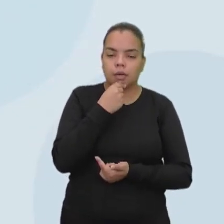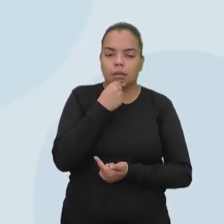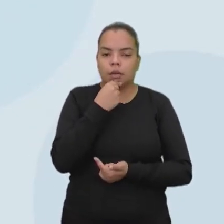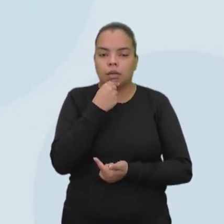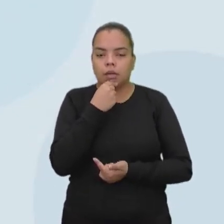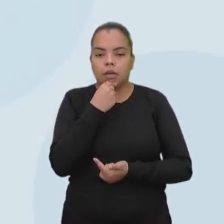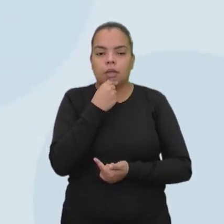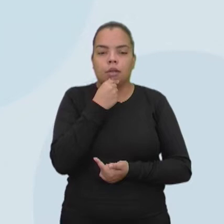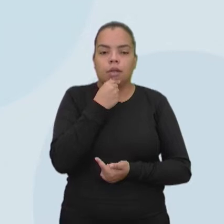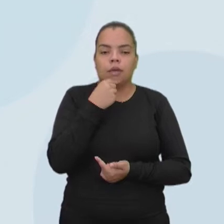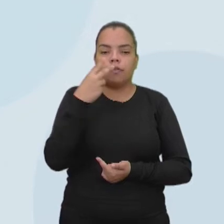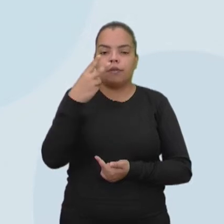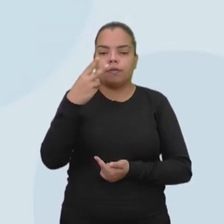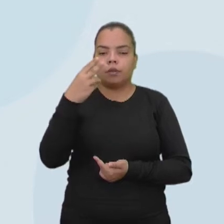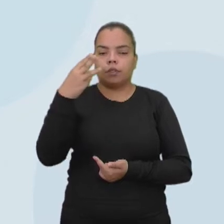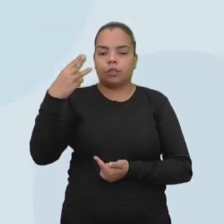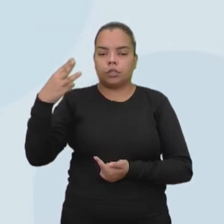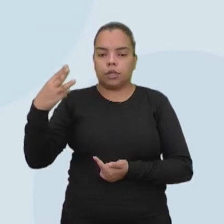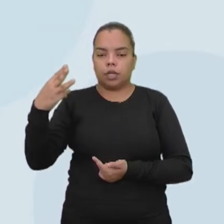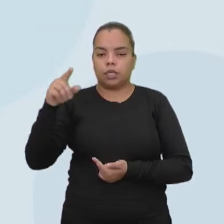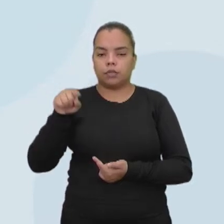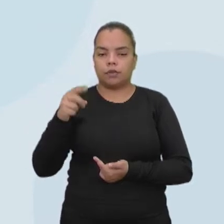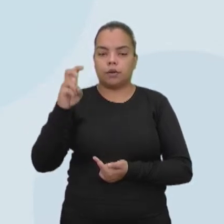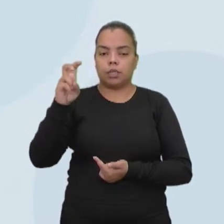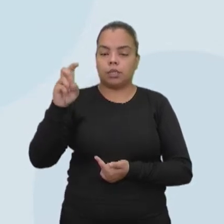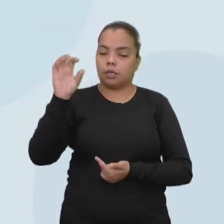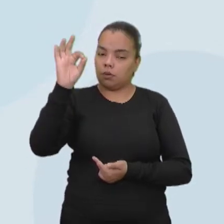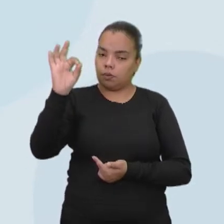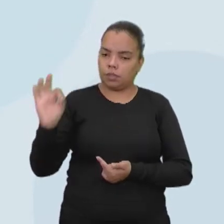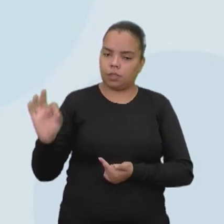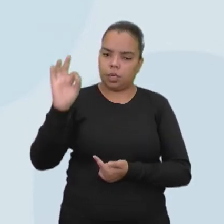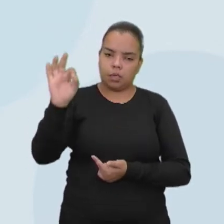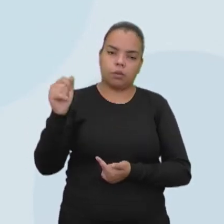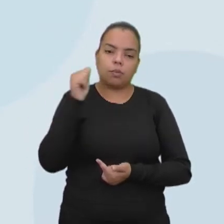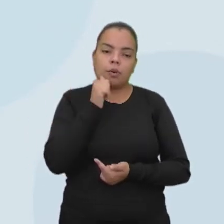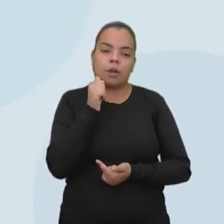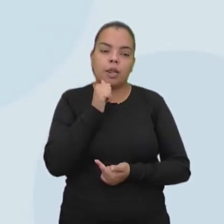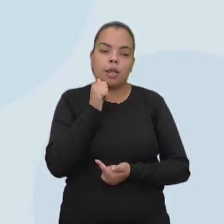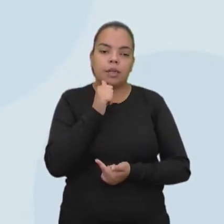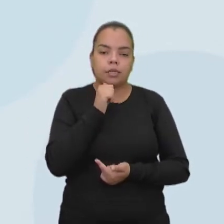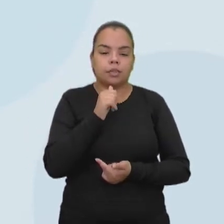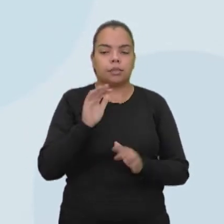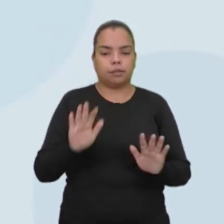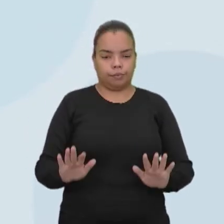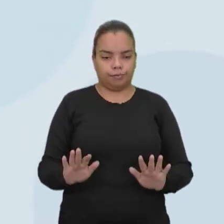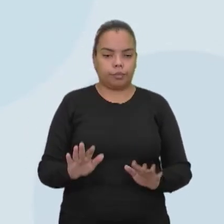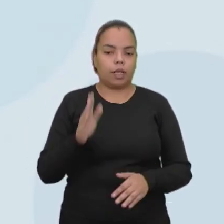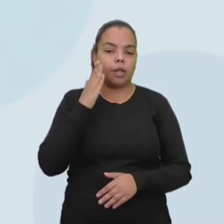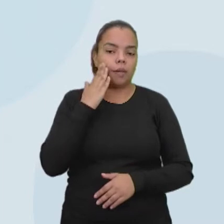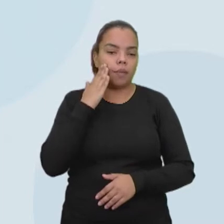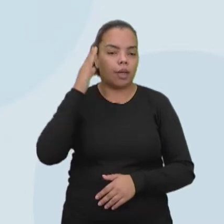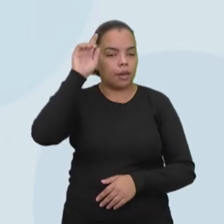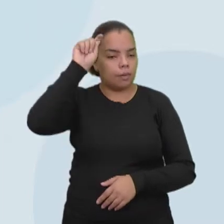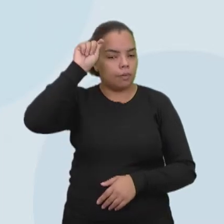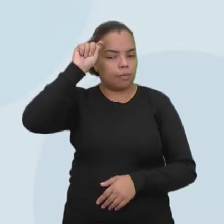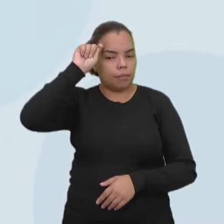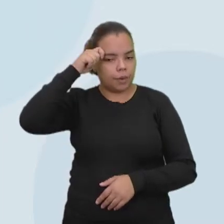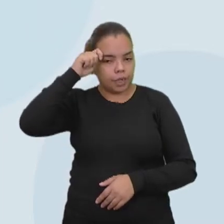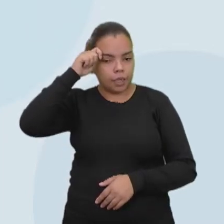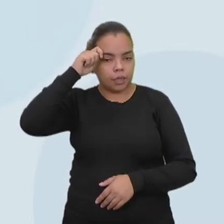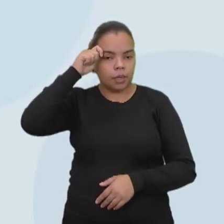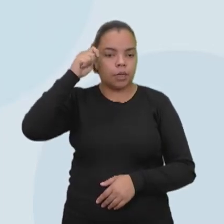superior completo em relação aos homens. Já, isso na branca, né? Preta ou parda, aí temos aí 7% para